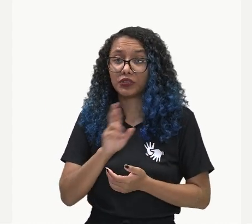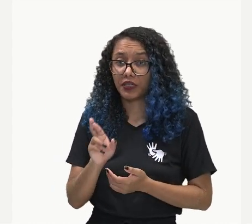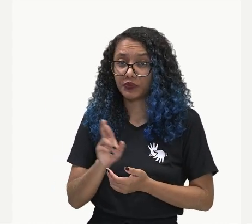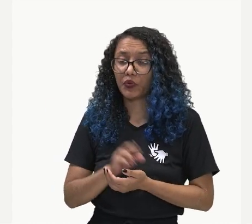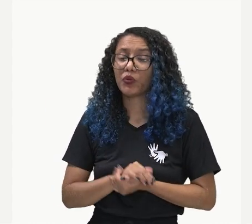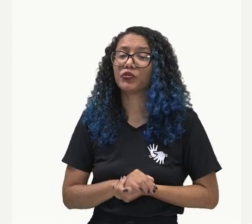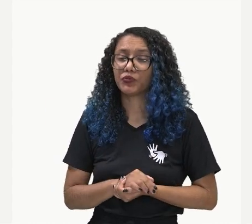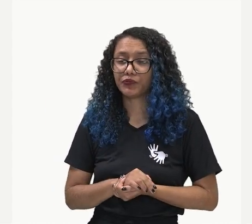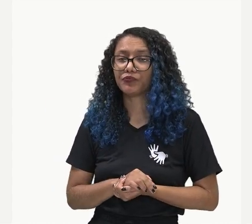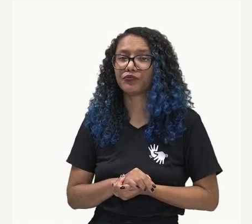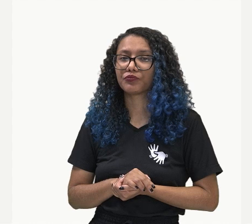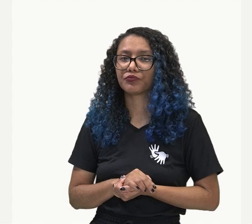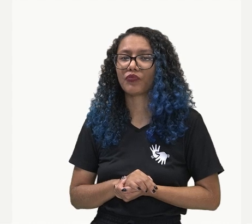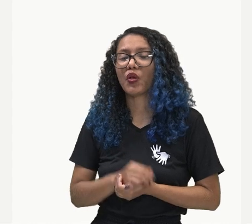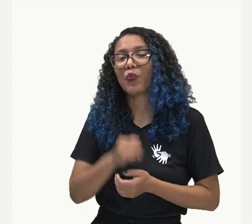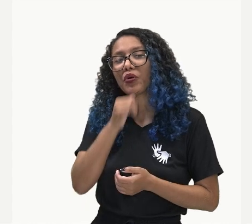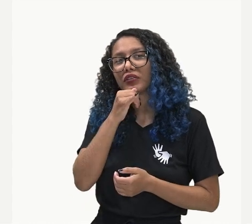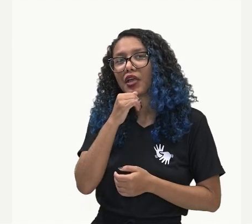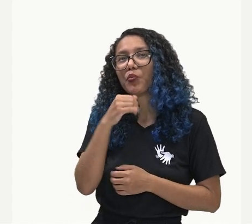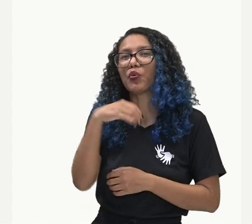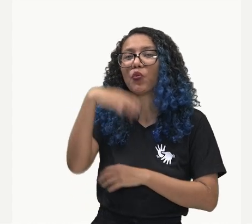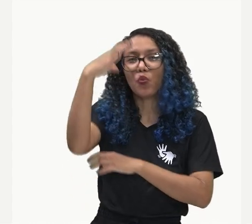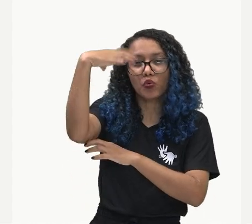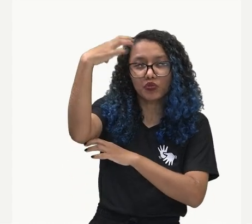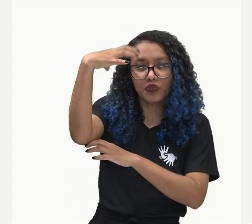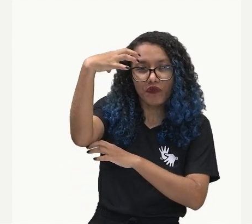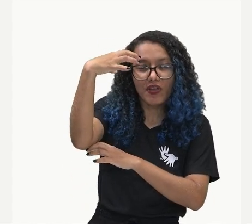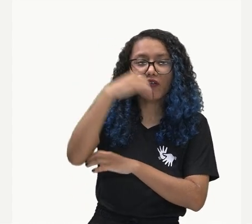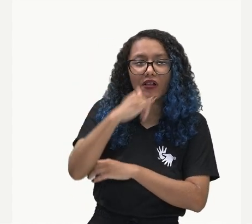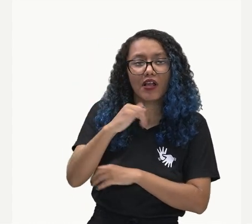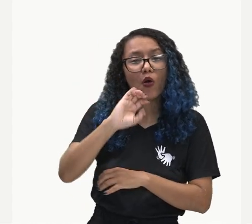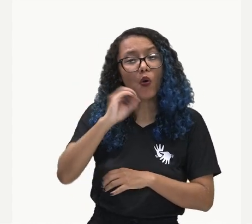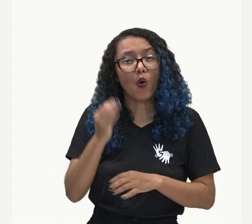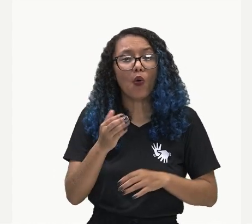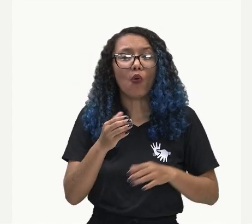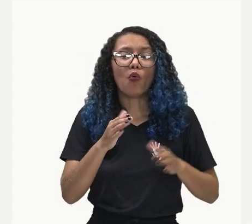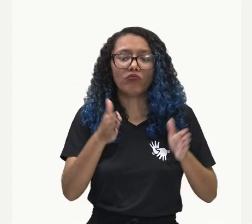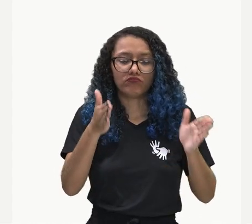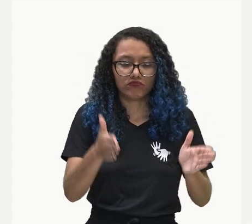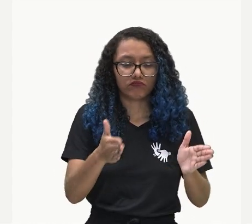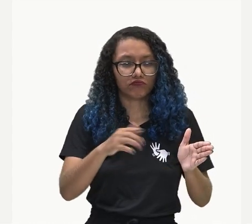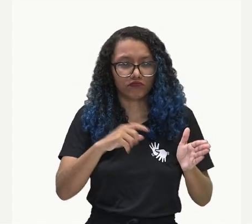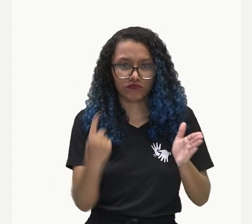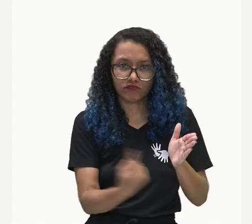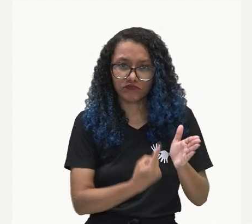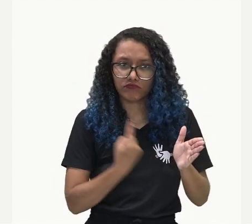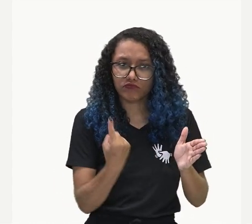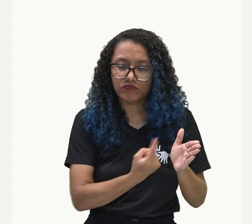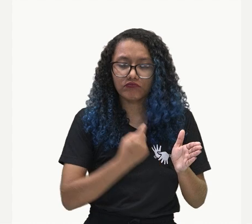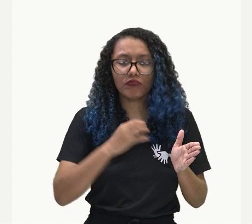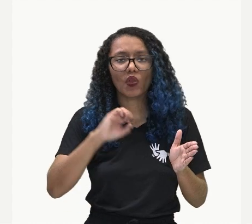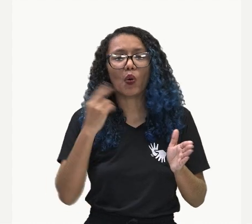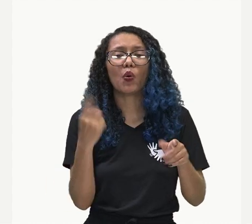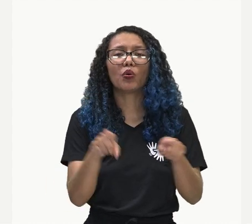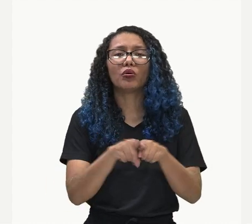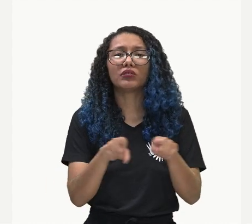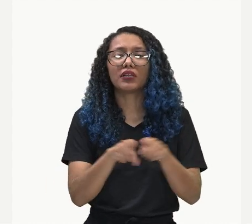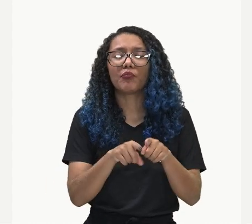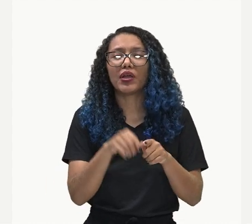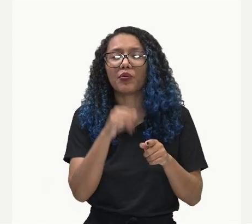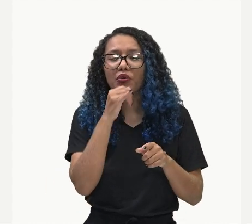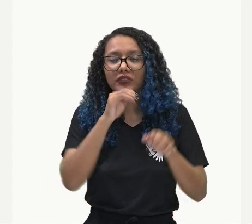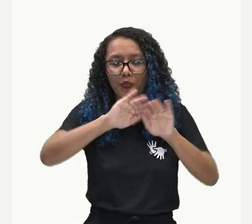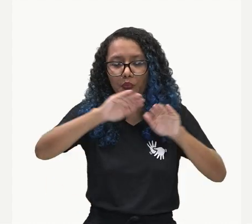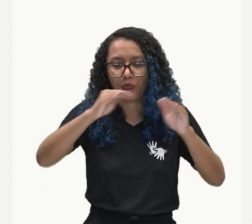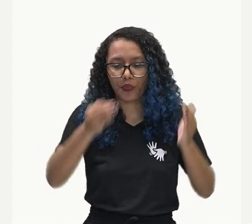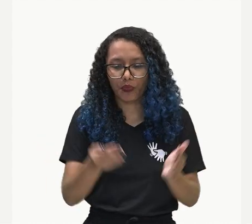onde eu vou utilizar um chuveiro elétrico, um micro-ondas, ou aquelas máquinas que fazem comida, as famosas